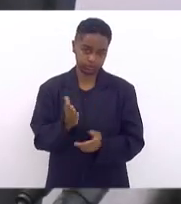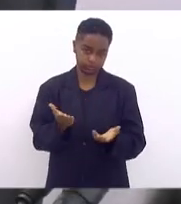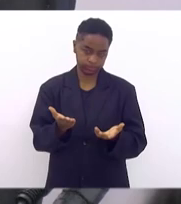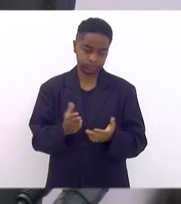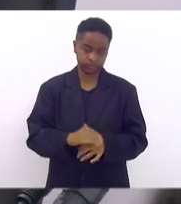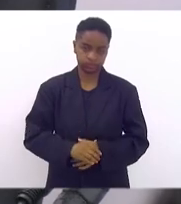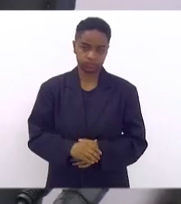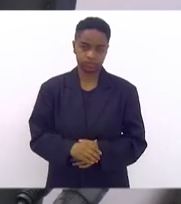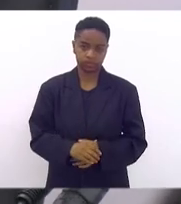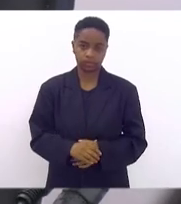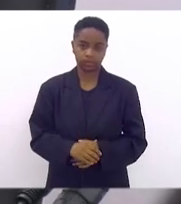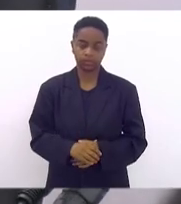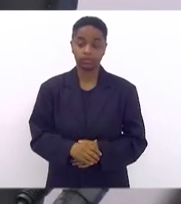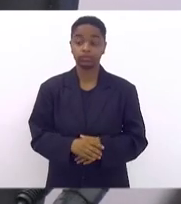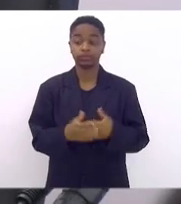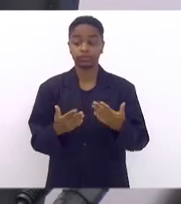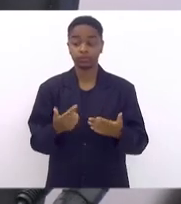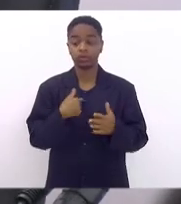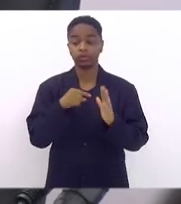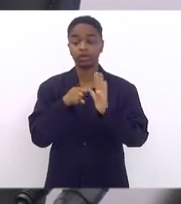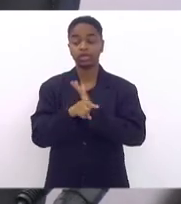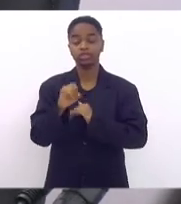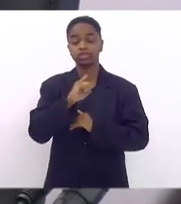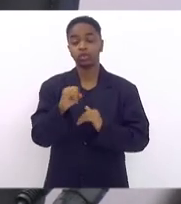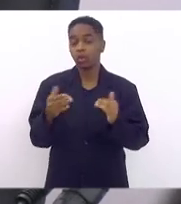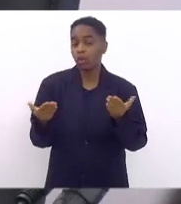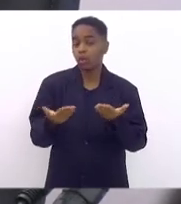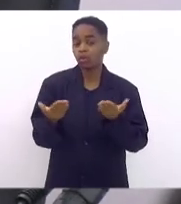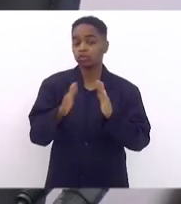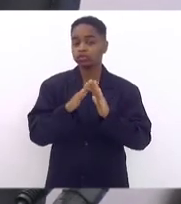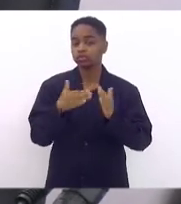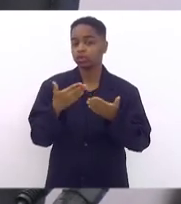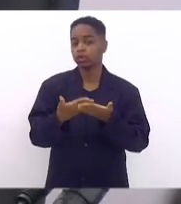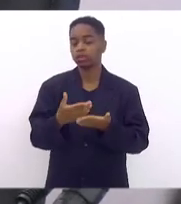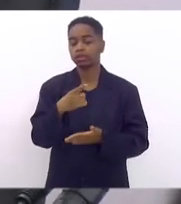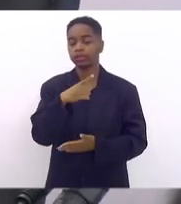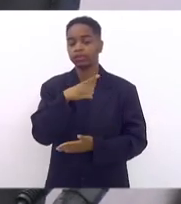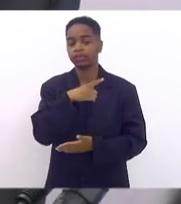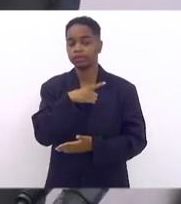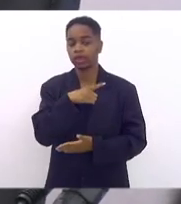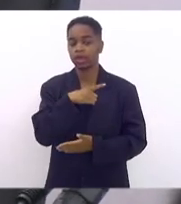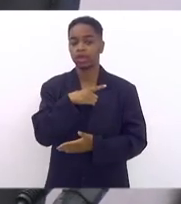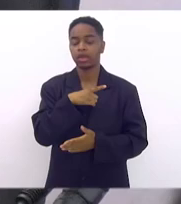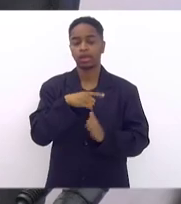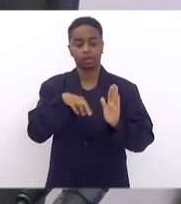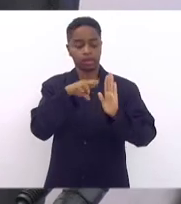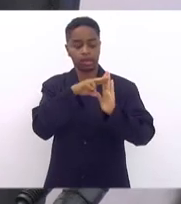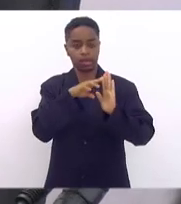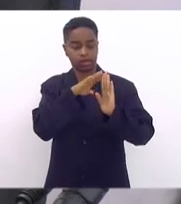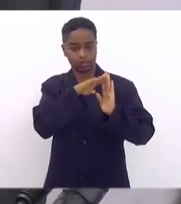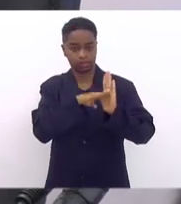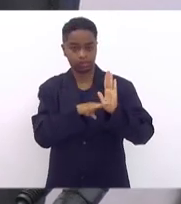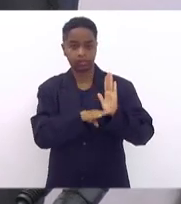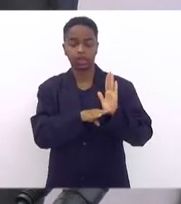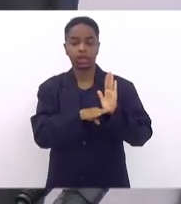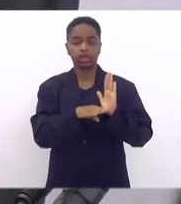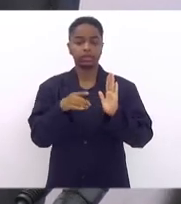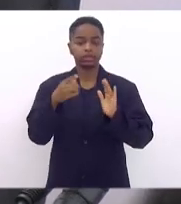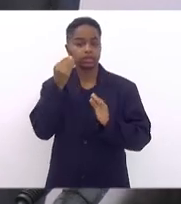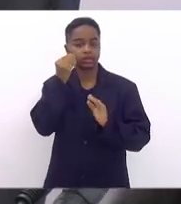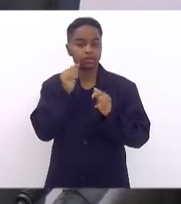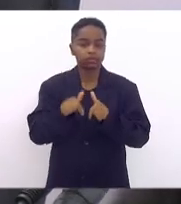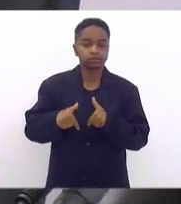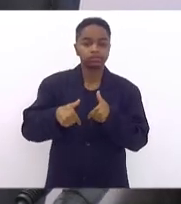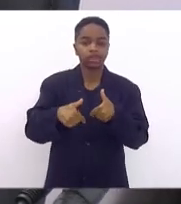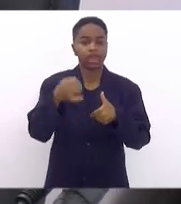é se a escola de hoje ela já tem algum tipo de conduta que seja proativa e